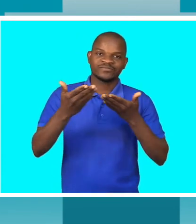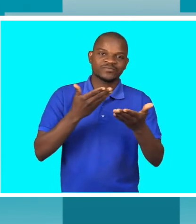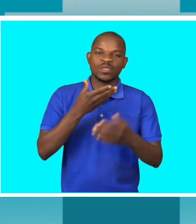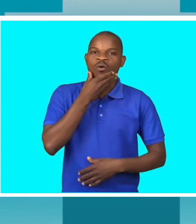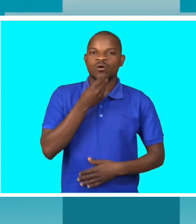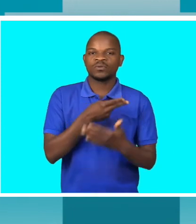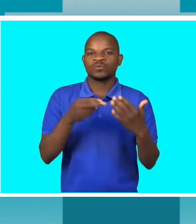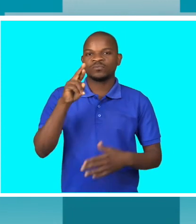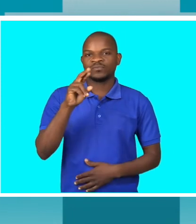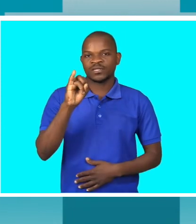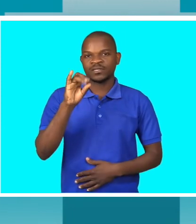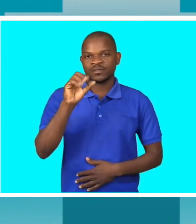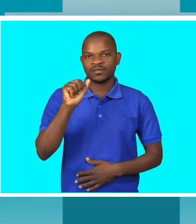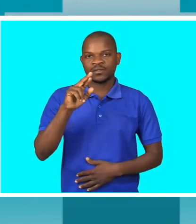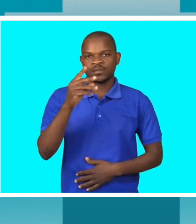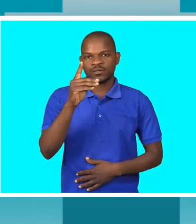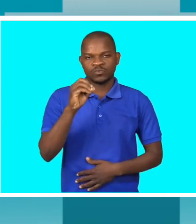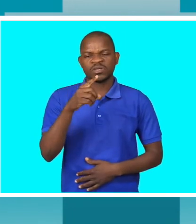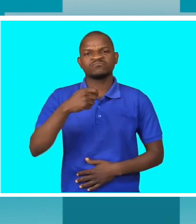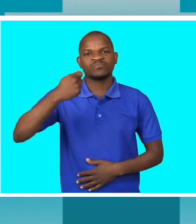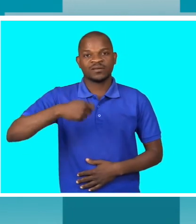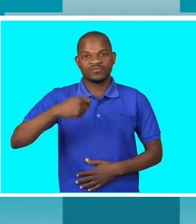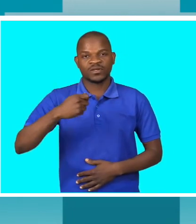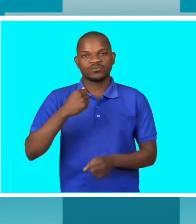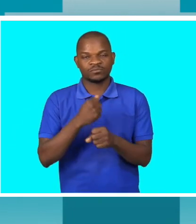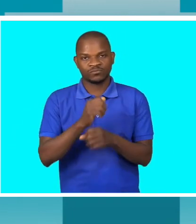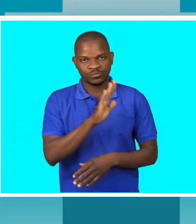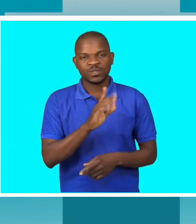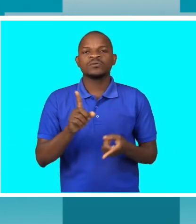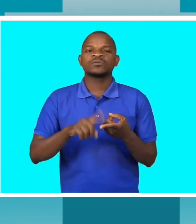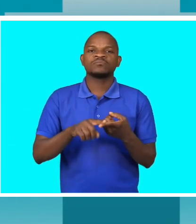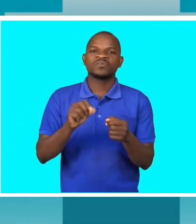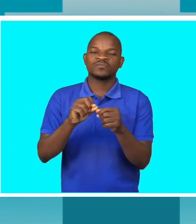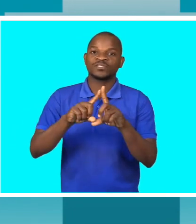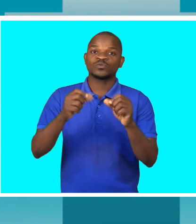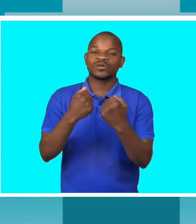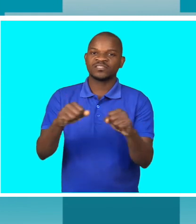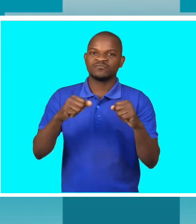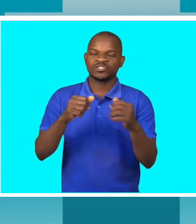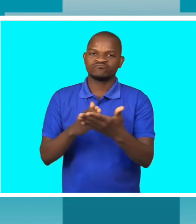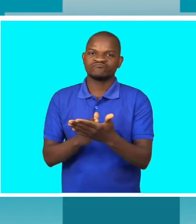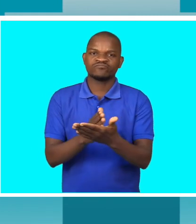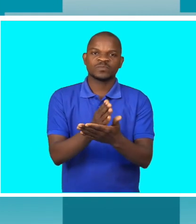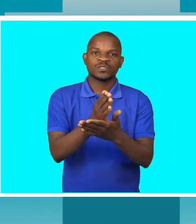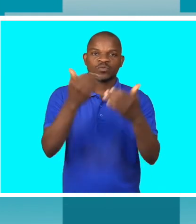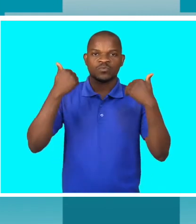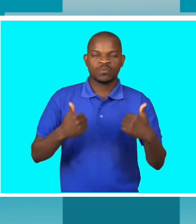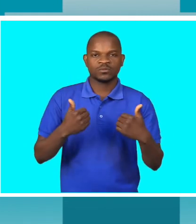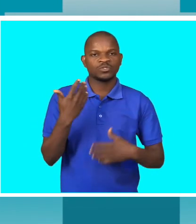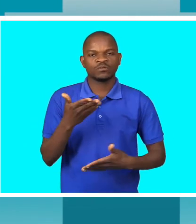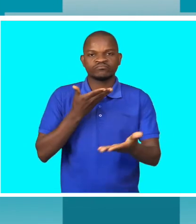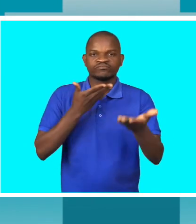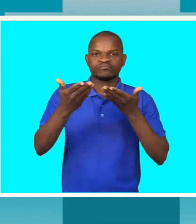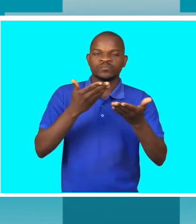ativista dos direitos humanos onde falamos sobretudo de acesso à saúde nas penitenciárias também falamos